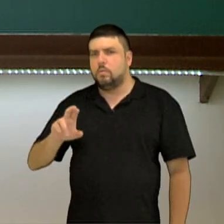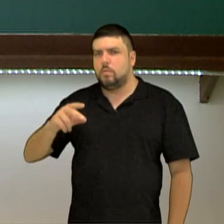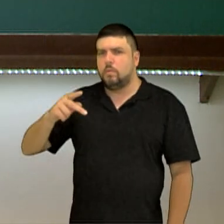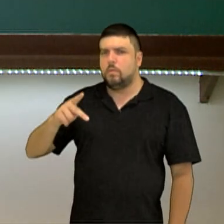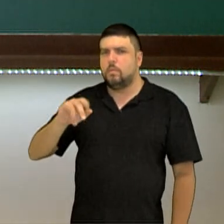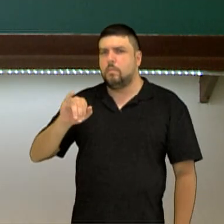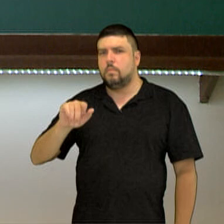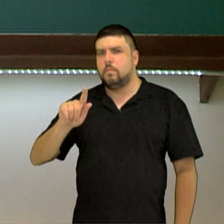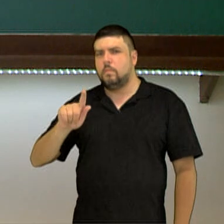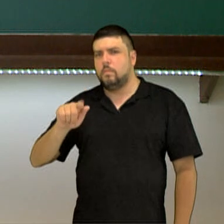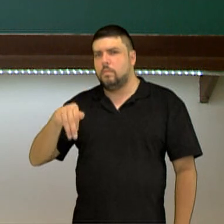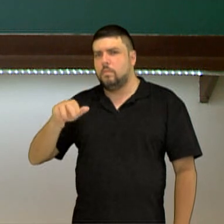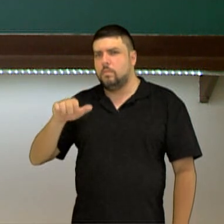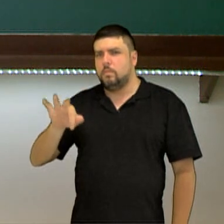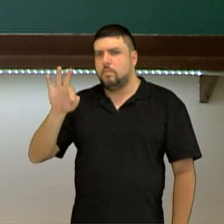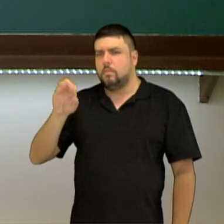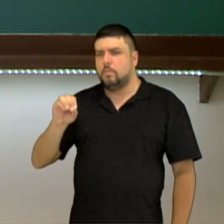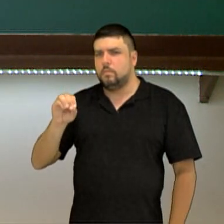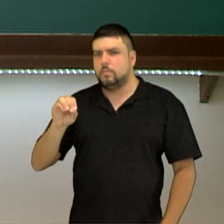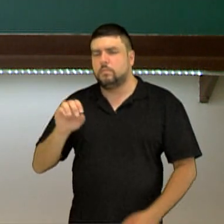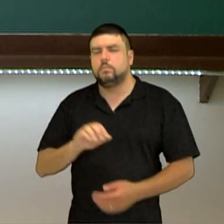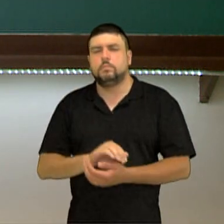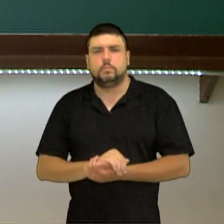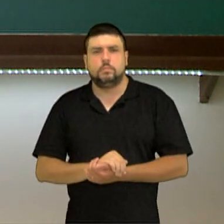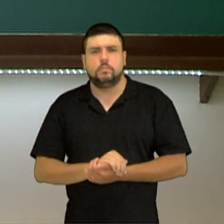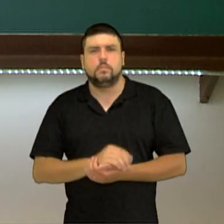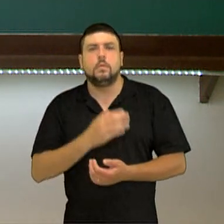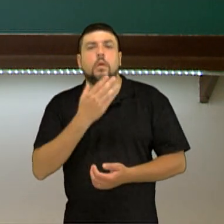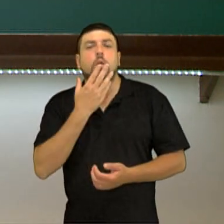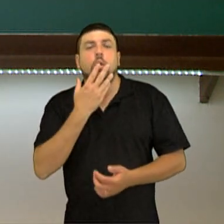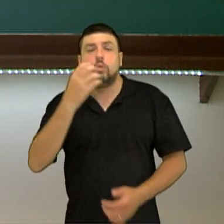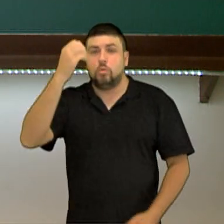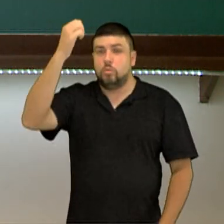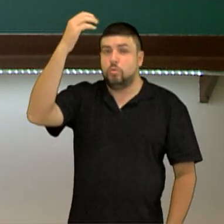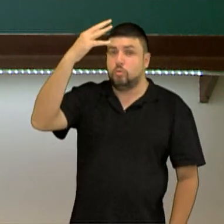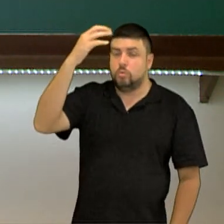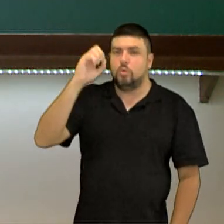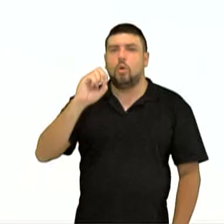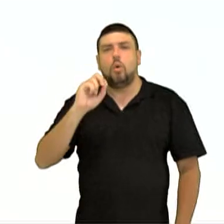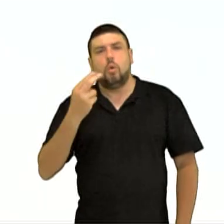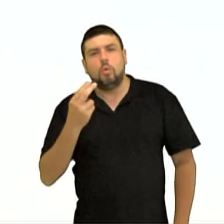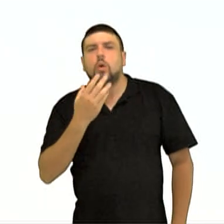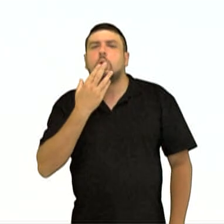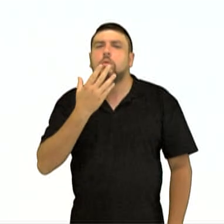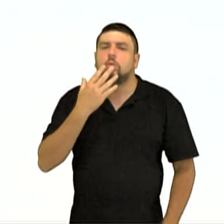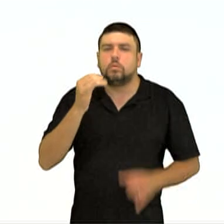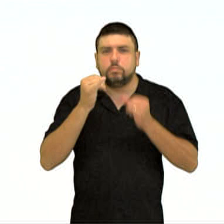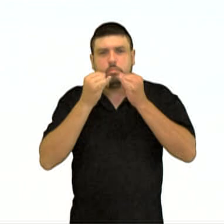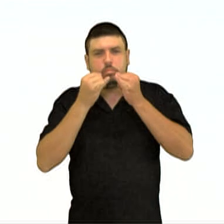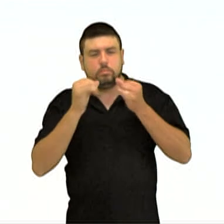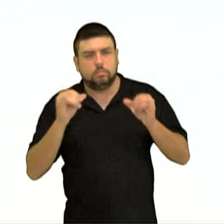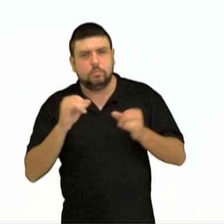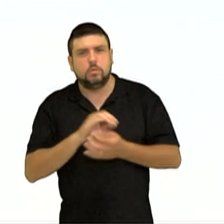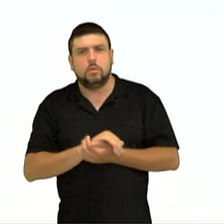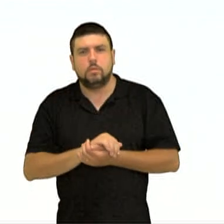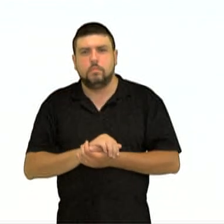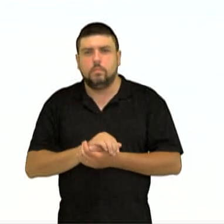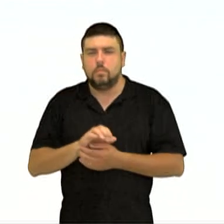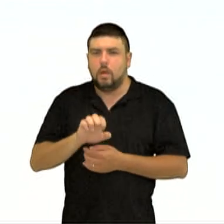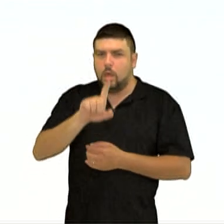ver? A cor-luz ou cor-energia é toda cor formada